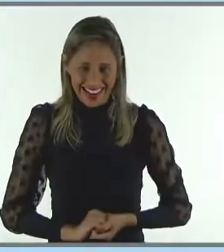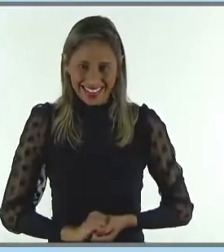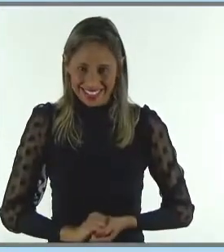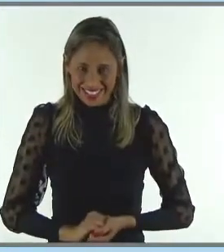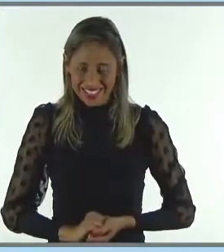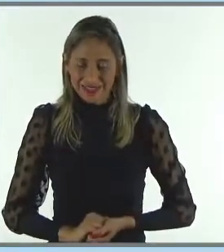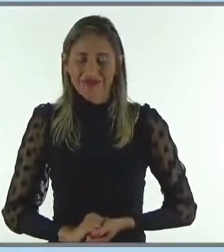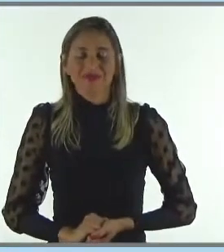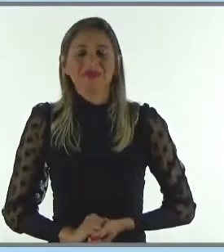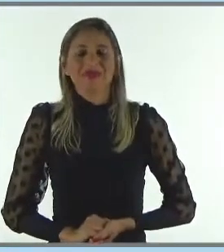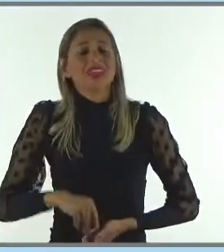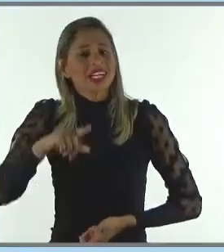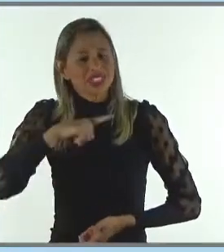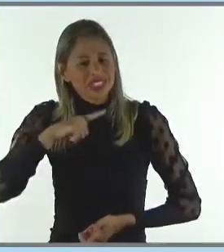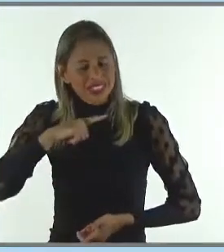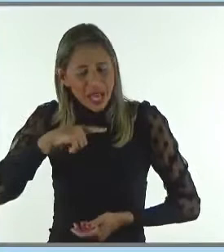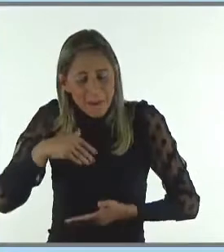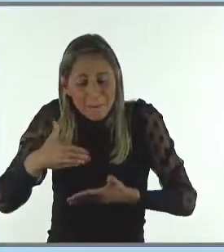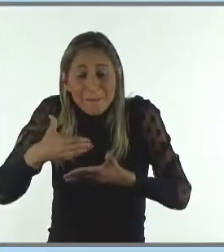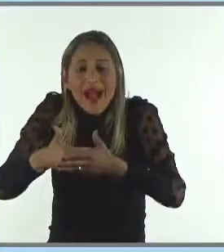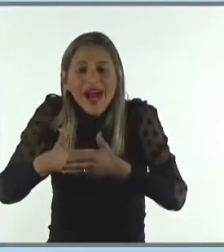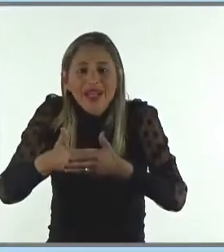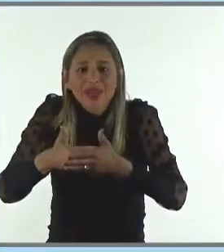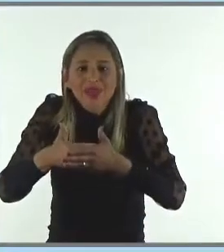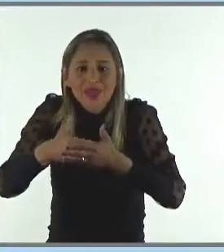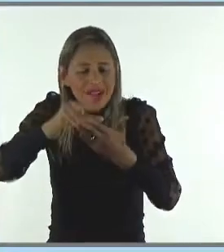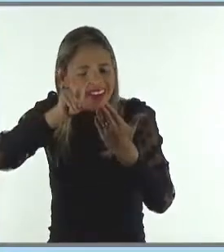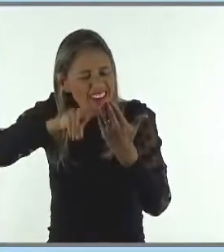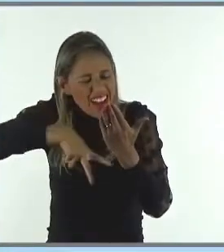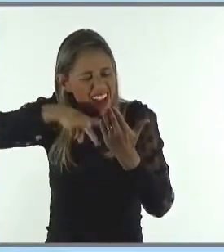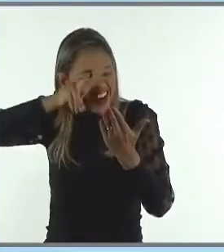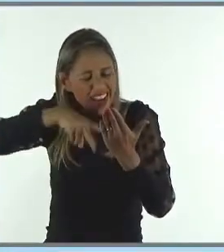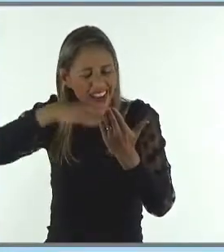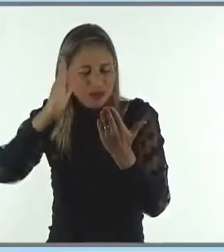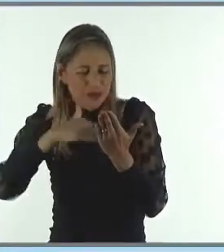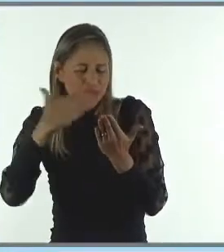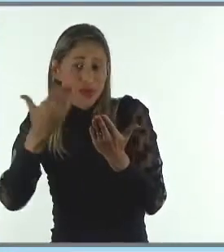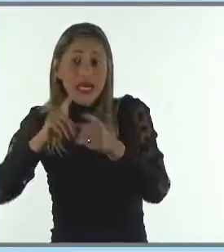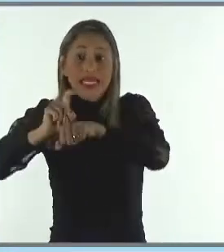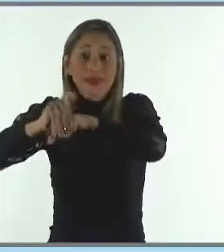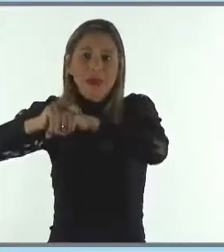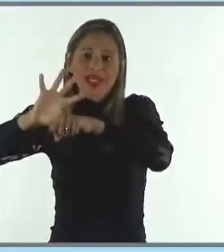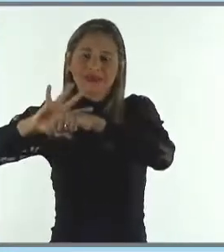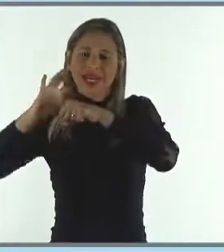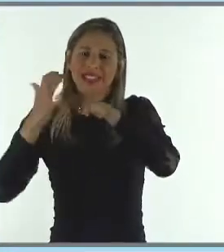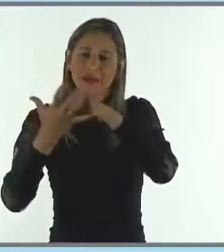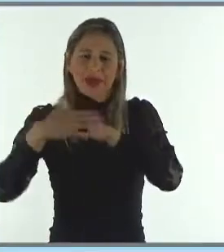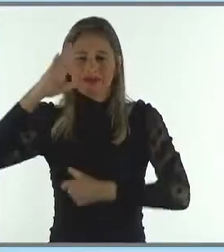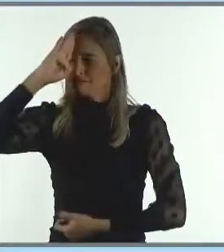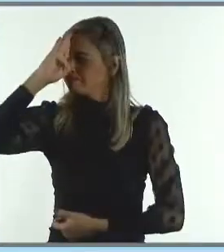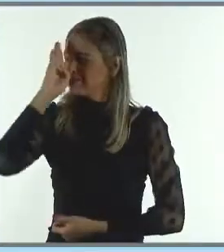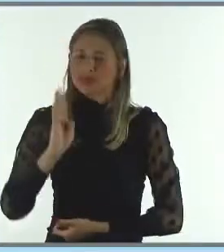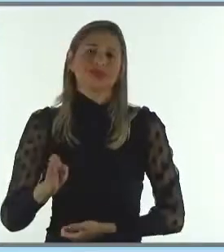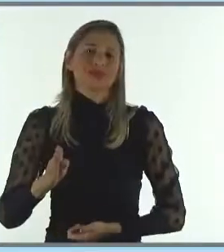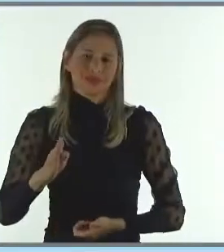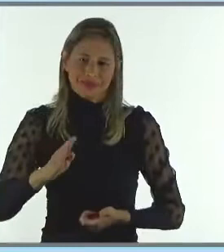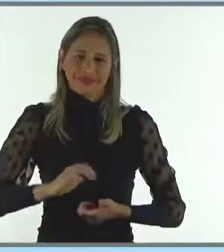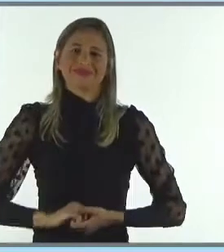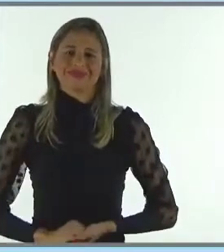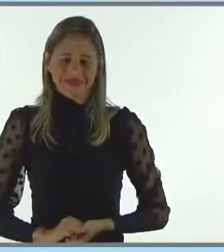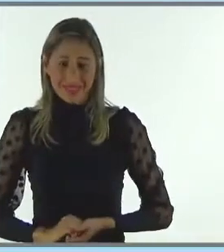de ter próximo da gente o livro e a leitura nesse momento da pandemia. Acho que ele foi fundamental, né,